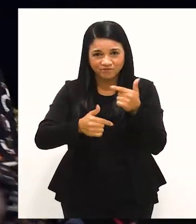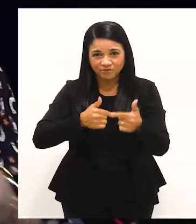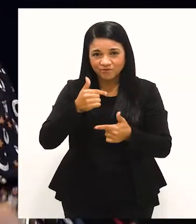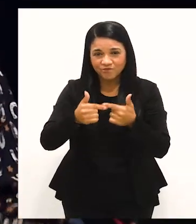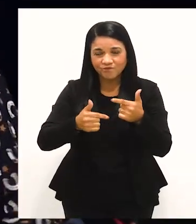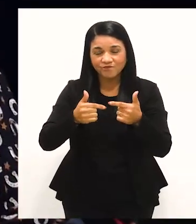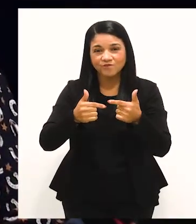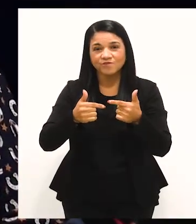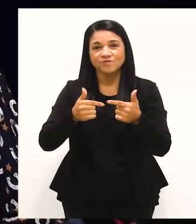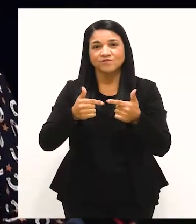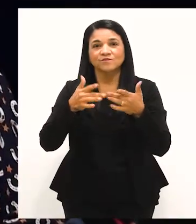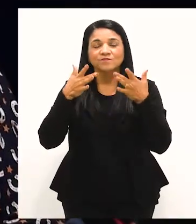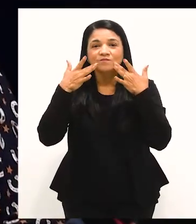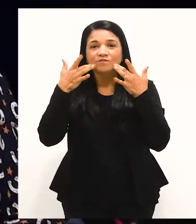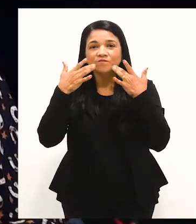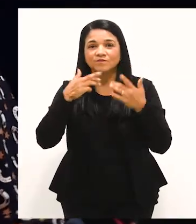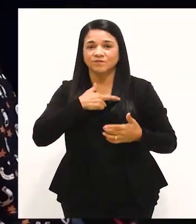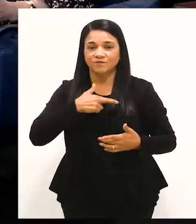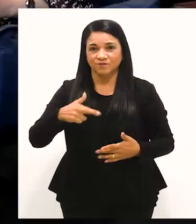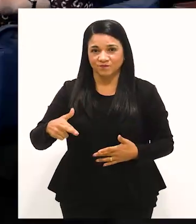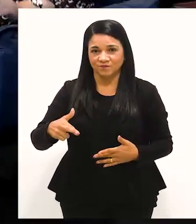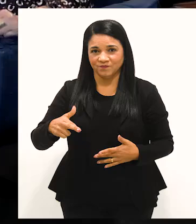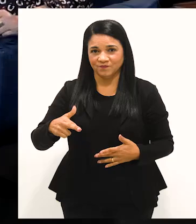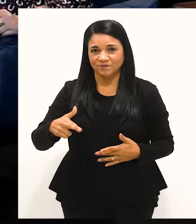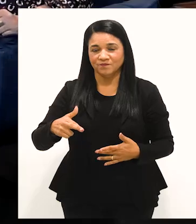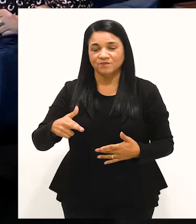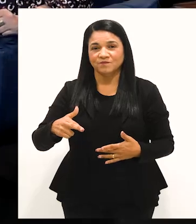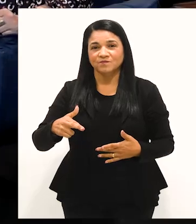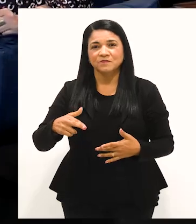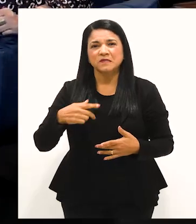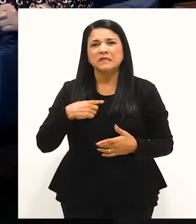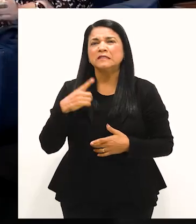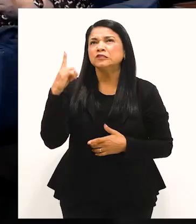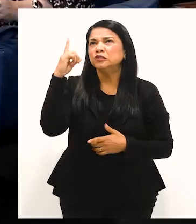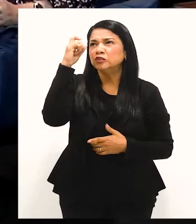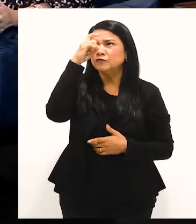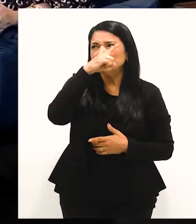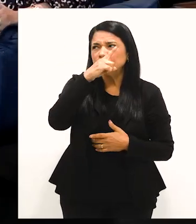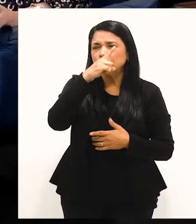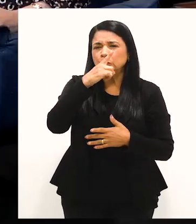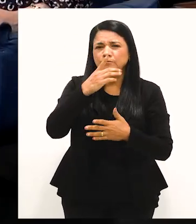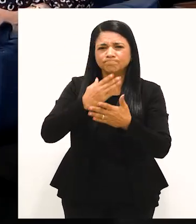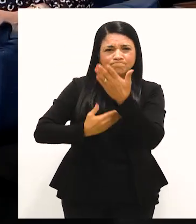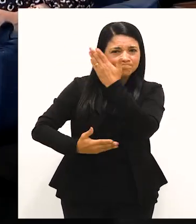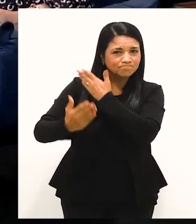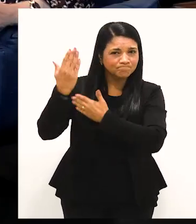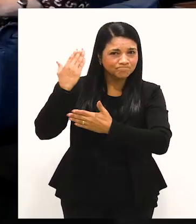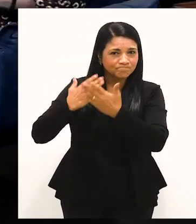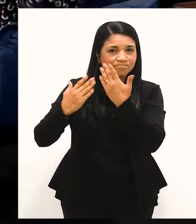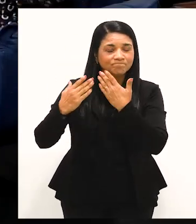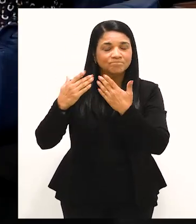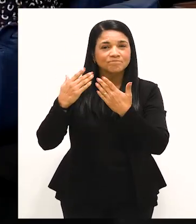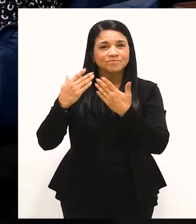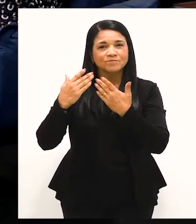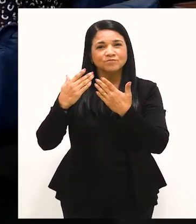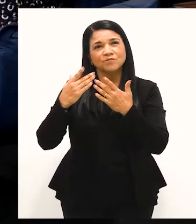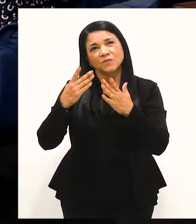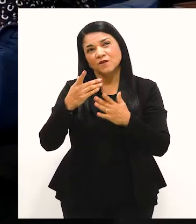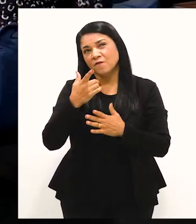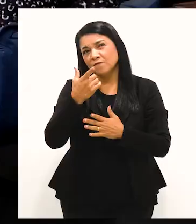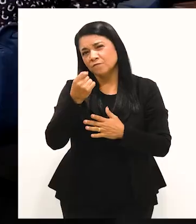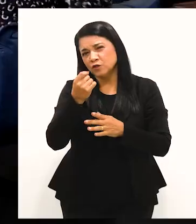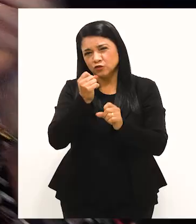com o teatro religioso. Era difícil antigamente, eu estou falando